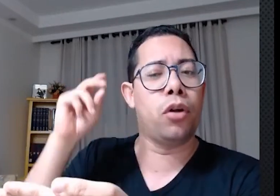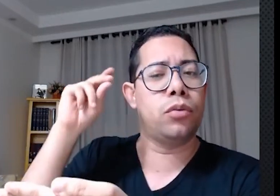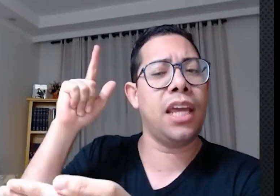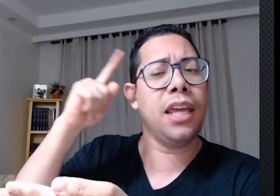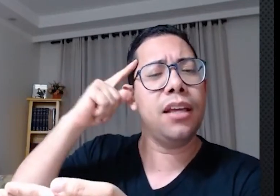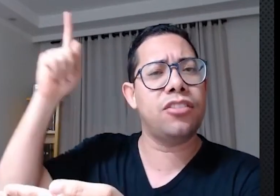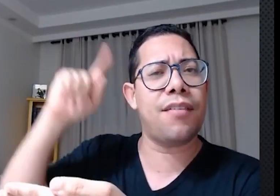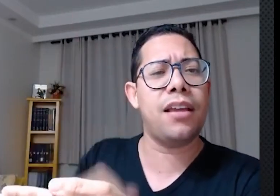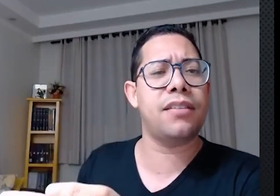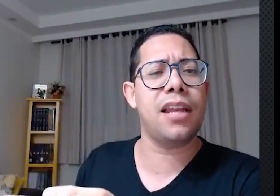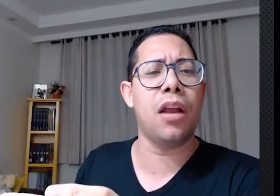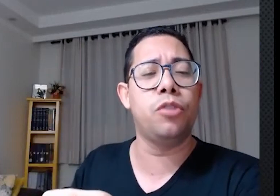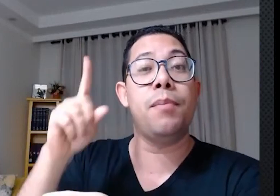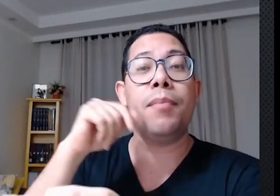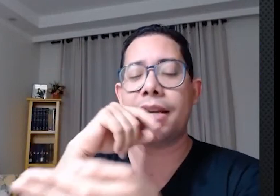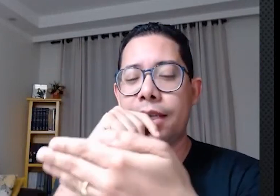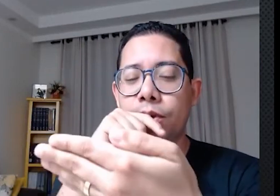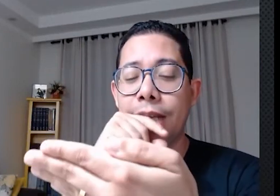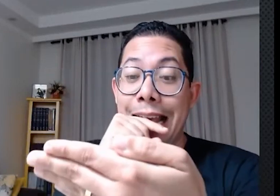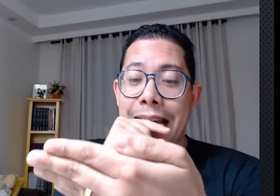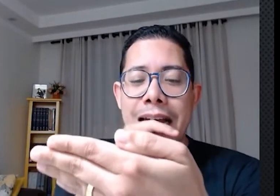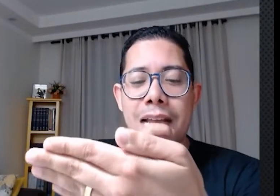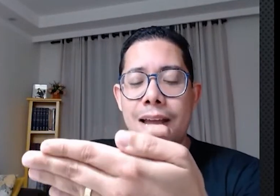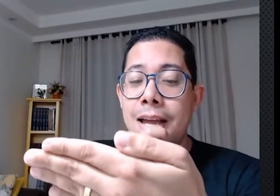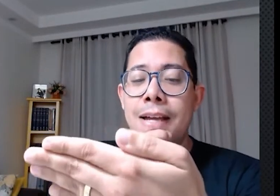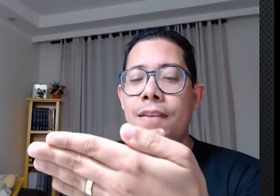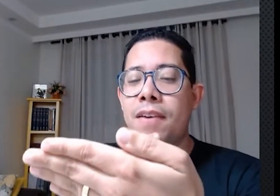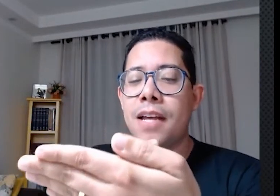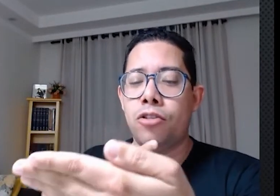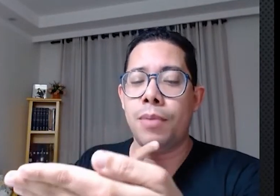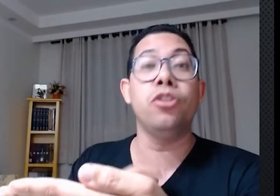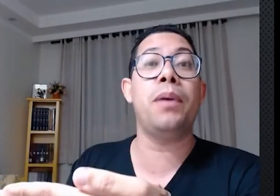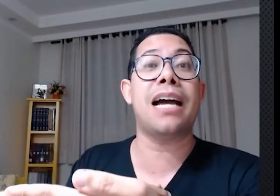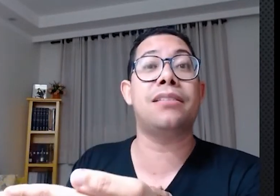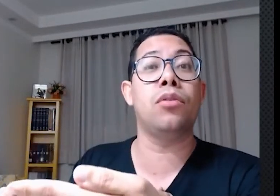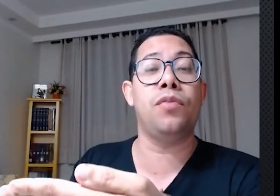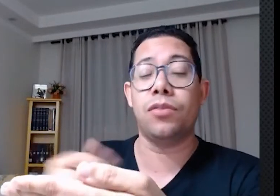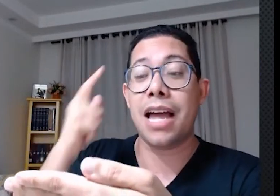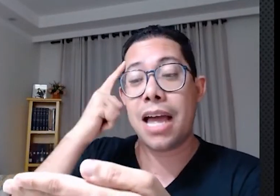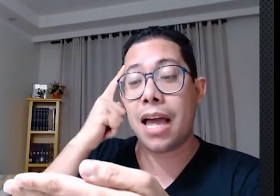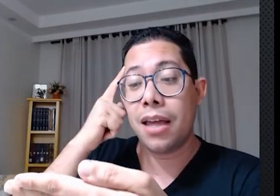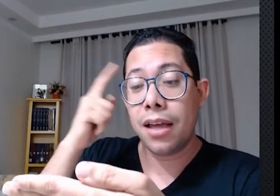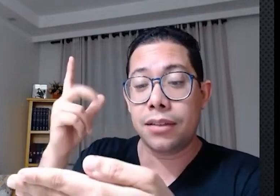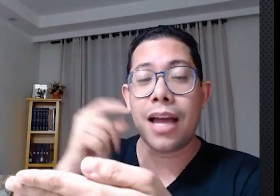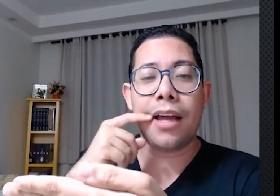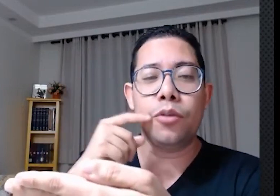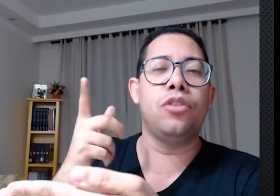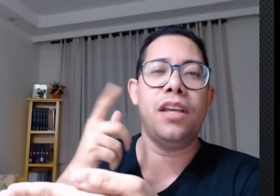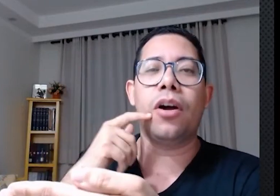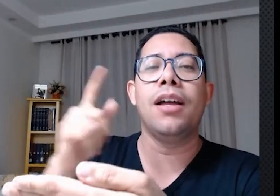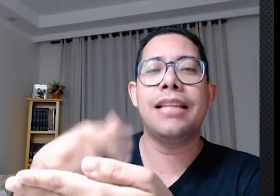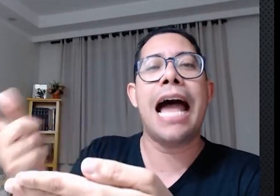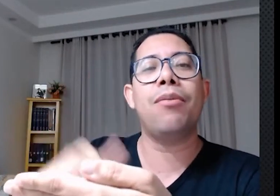Jesus, pronto, já vai acender a luz, primeiro milagre de Jesus. Tá, vai falar sobre a multiplicação dos vinhos.